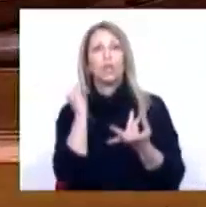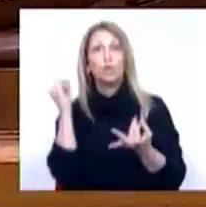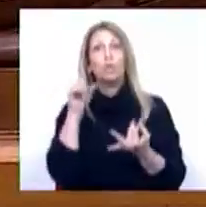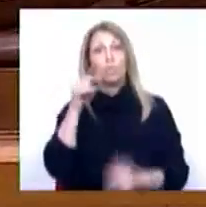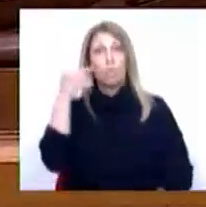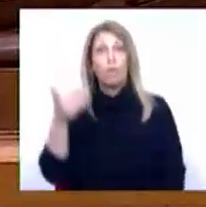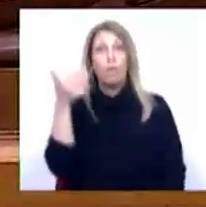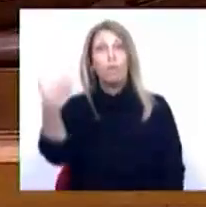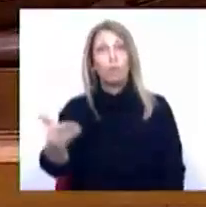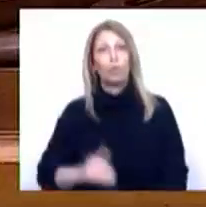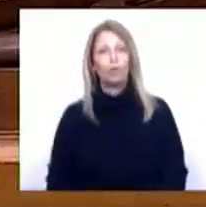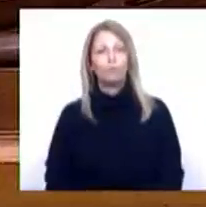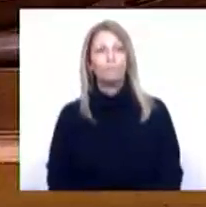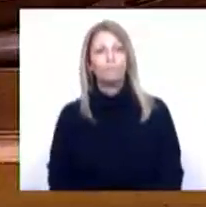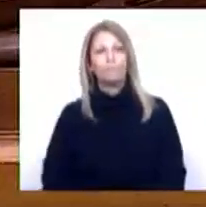futuro.